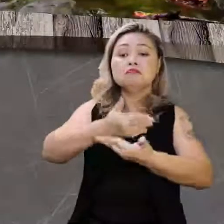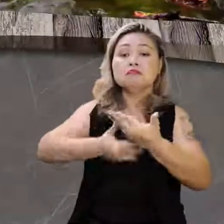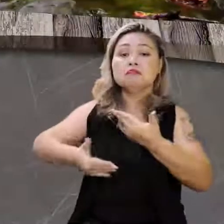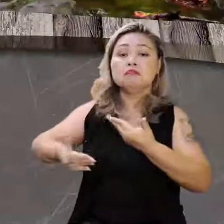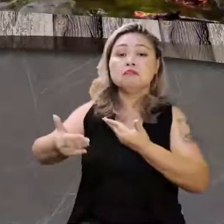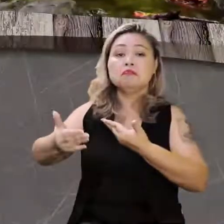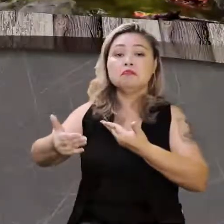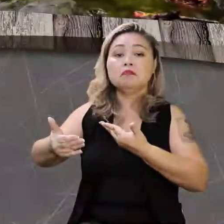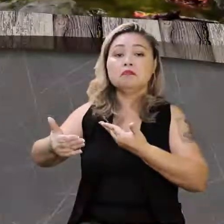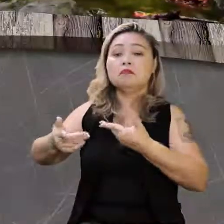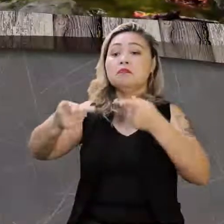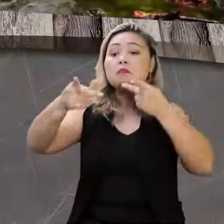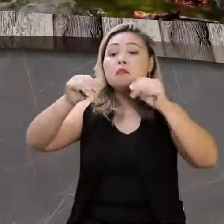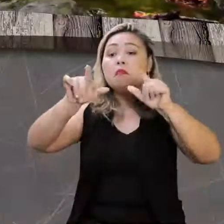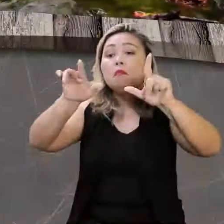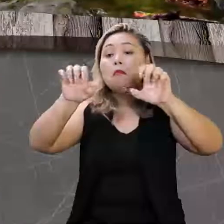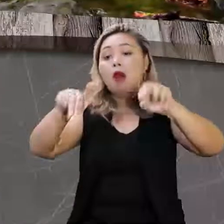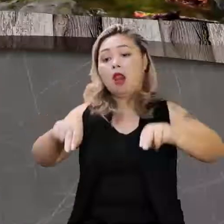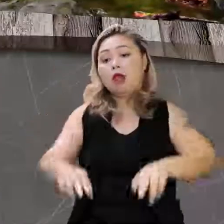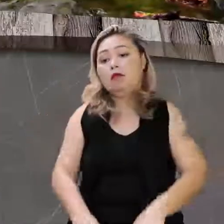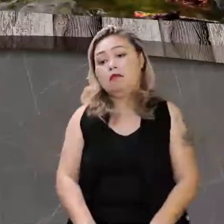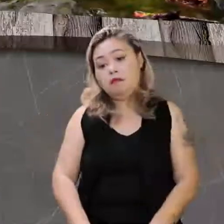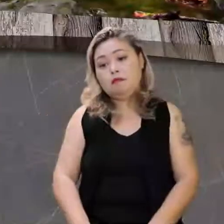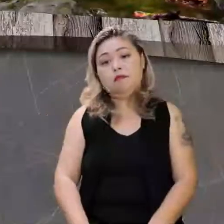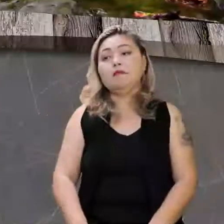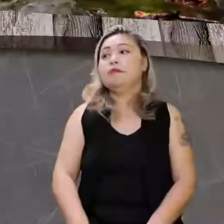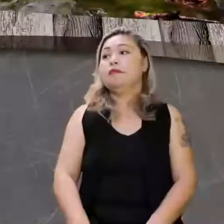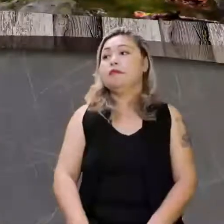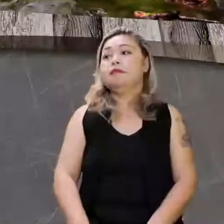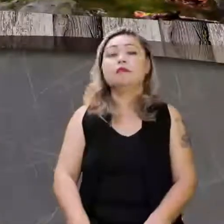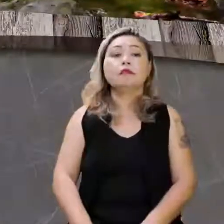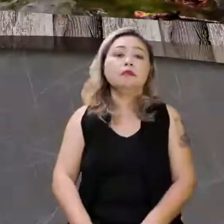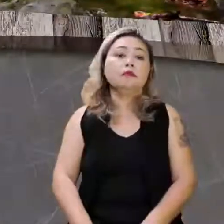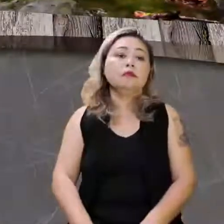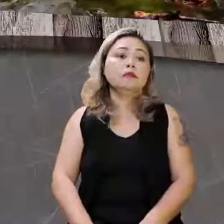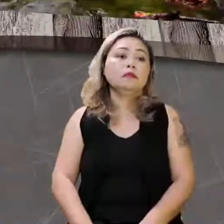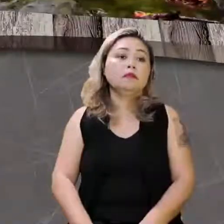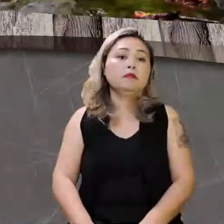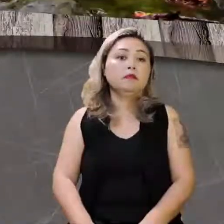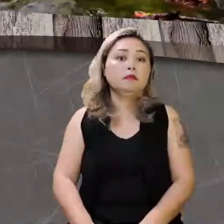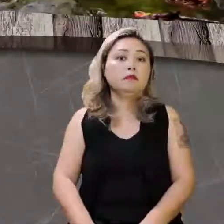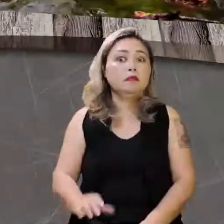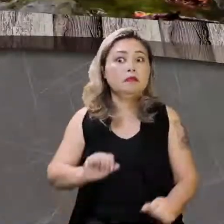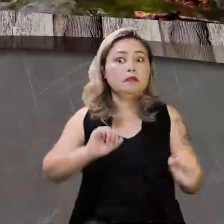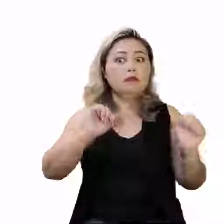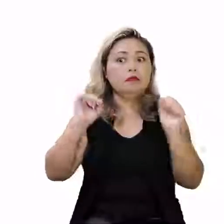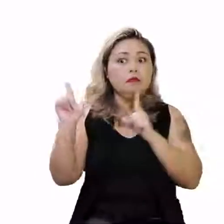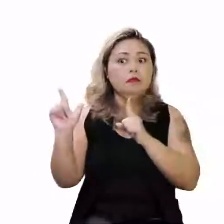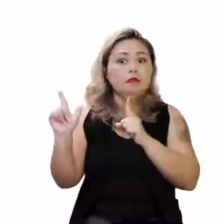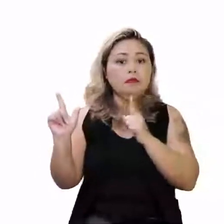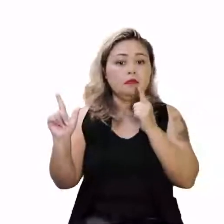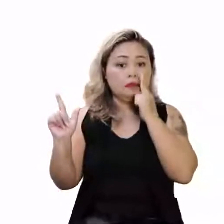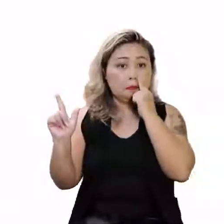seus pólens, tá bom? Seguindo. Joga lá.